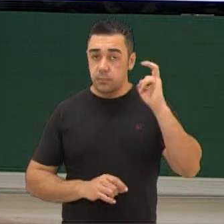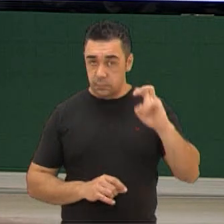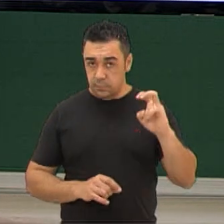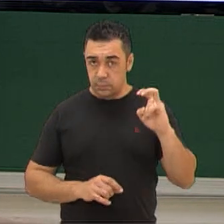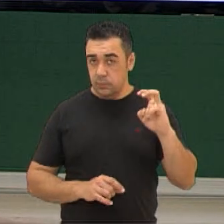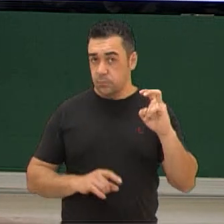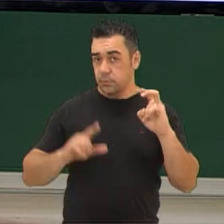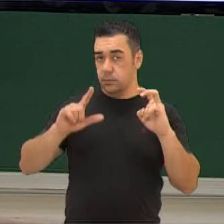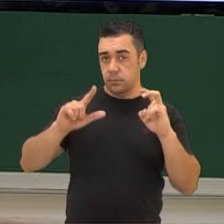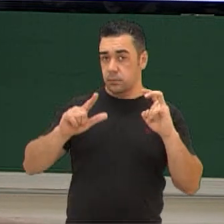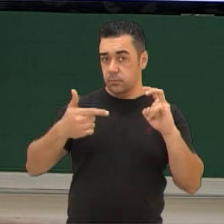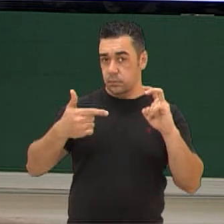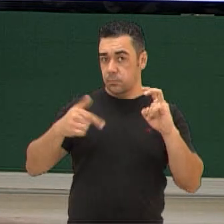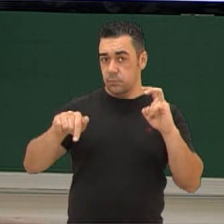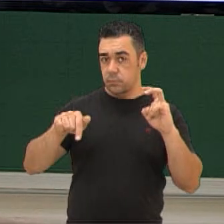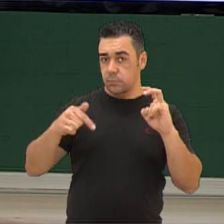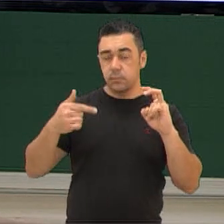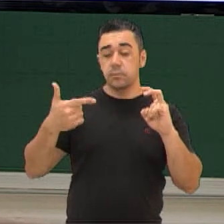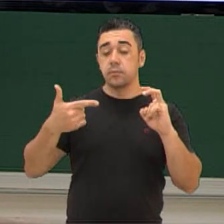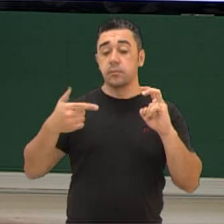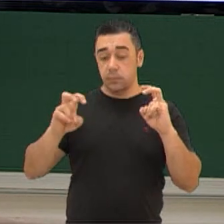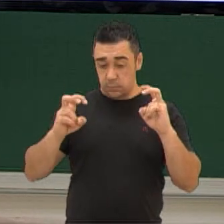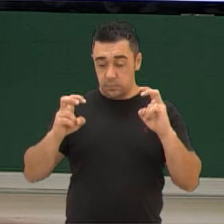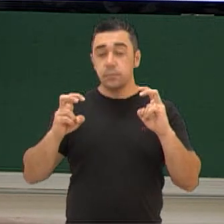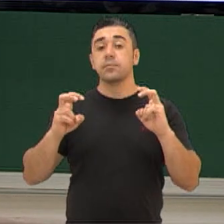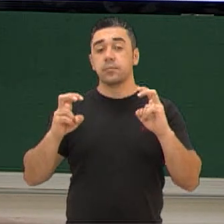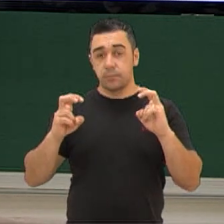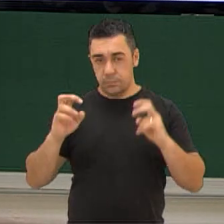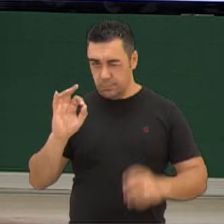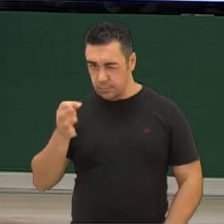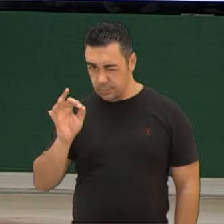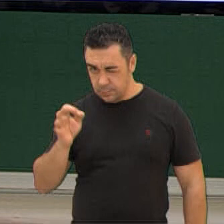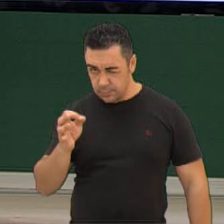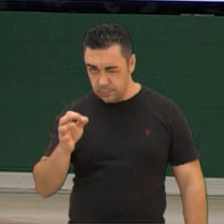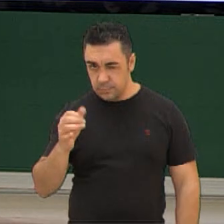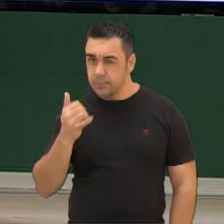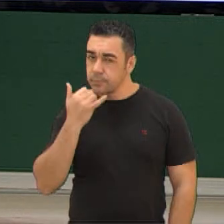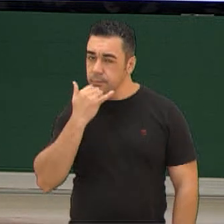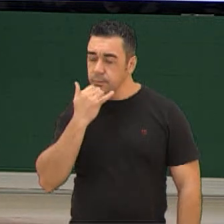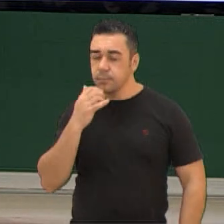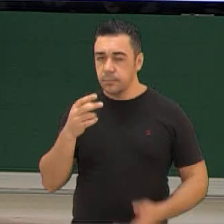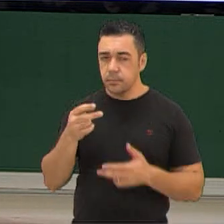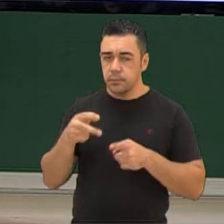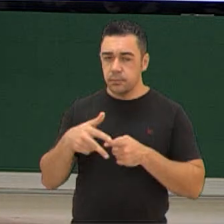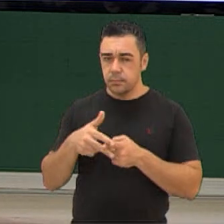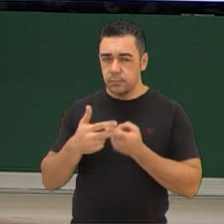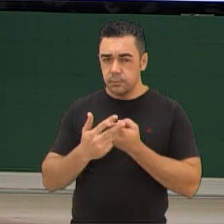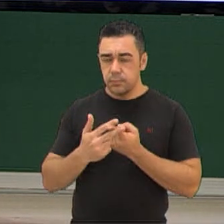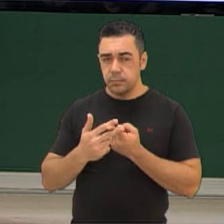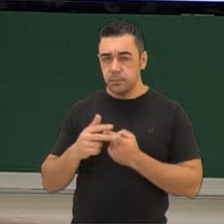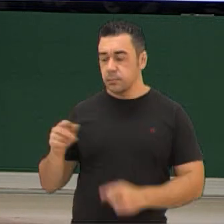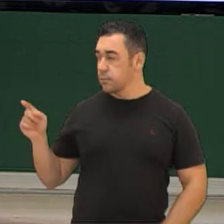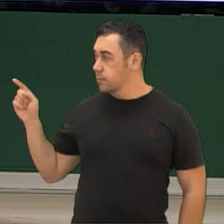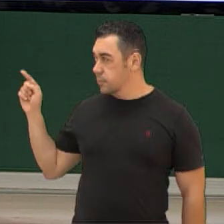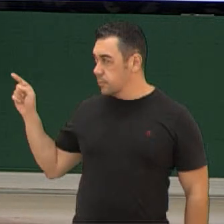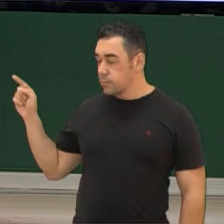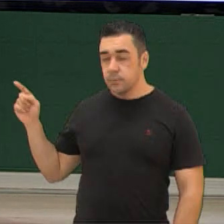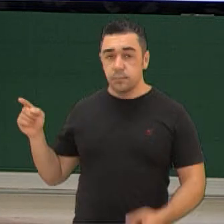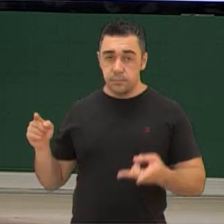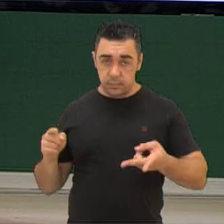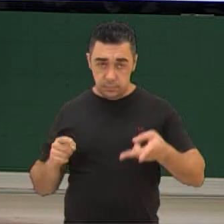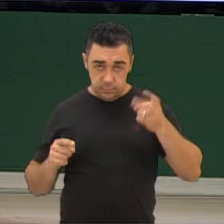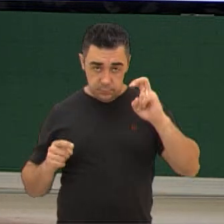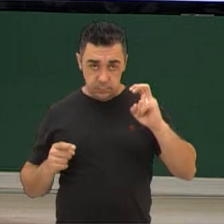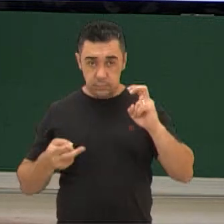25 ao cubo, 5 vezes 5, o valor é 25, tá? Então, corrijam aí quem fez a anotação,